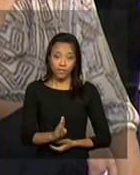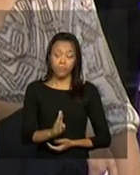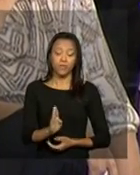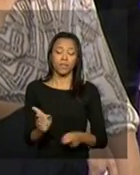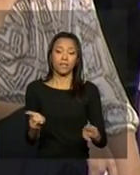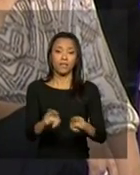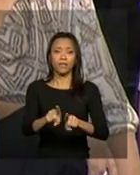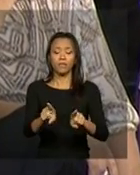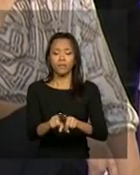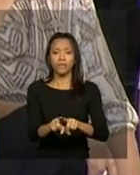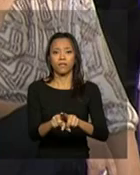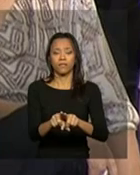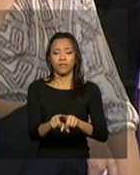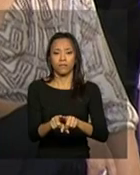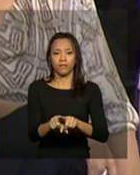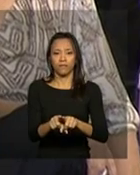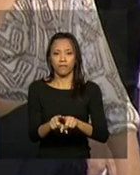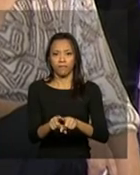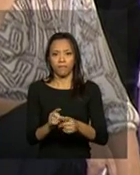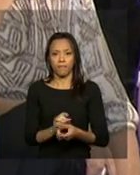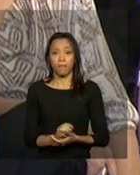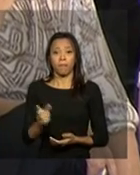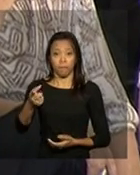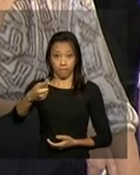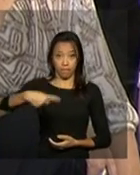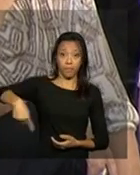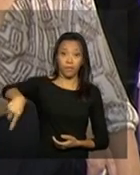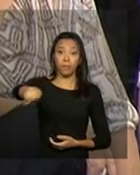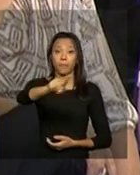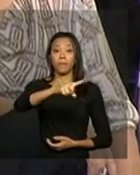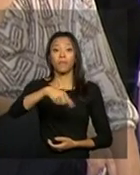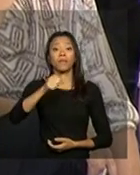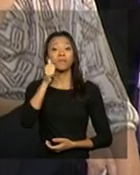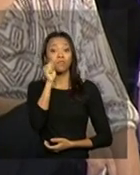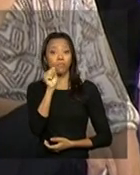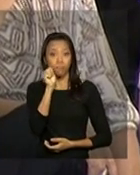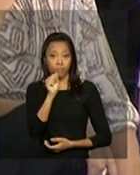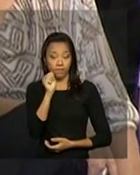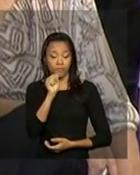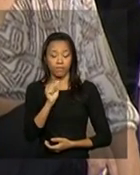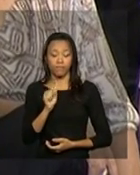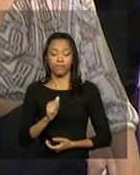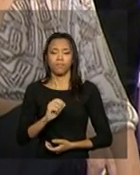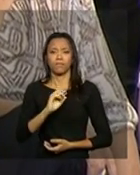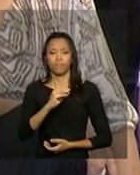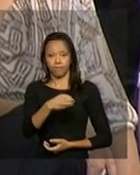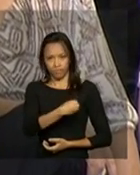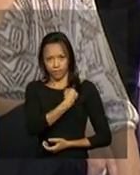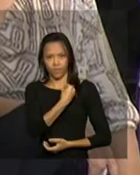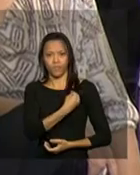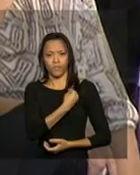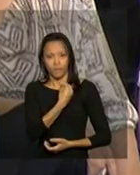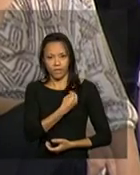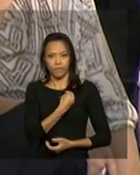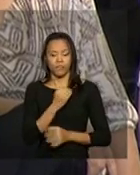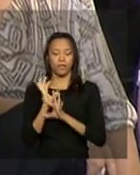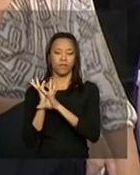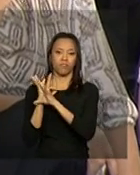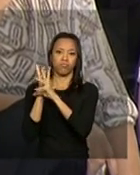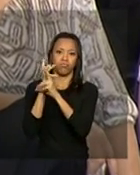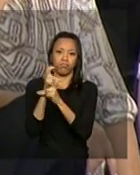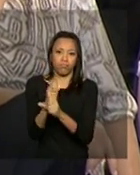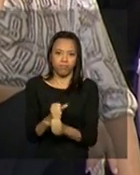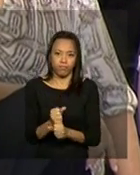sobretudo, para as mulheres que vivem e sofrem